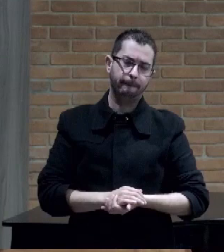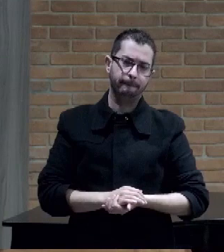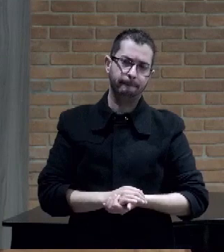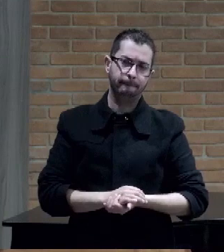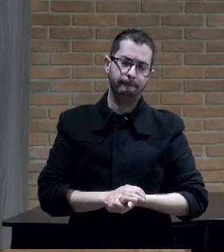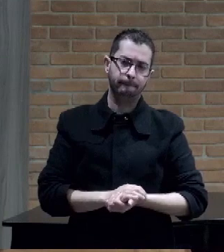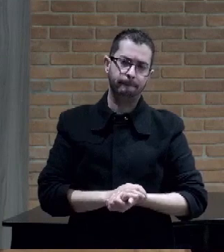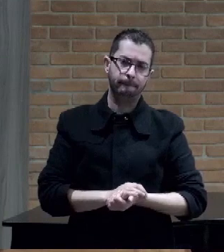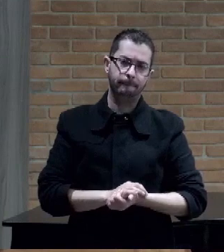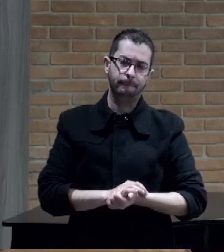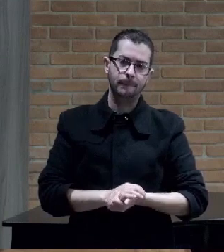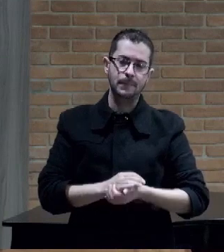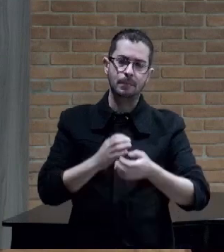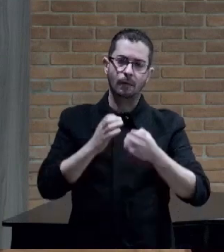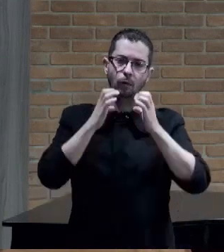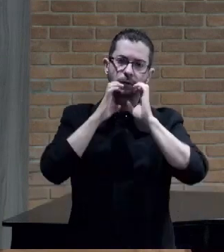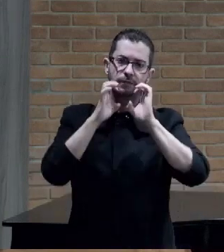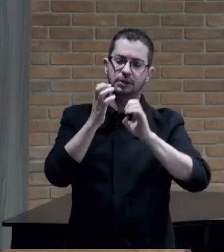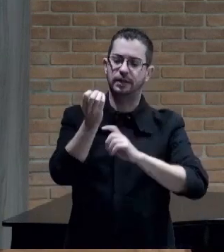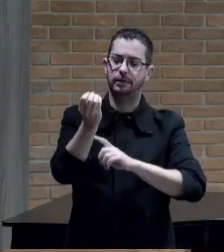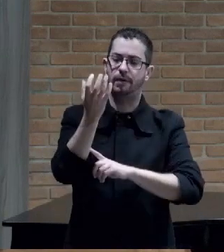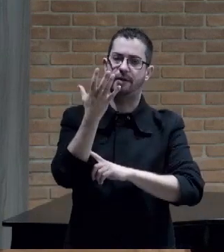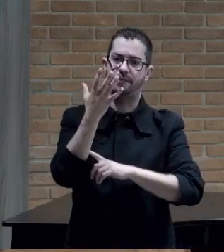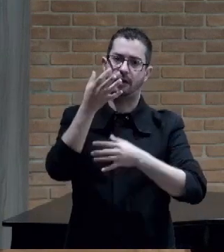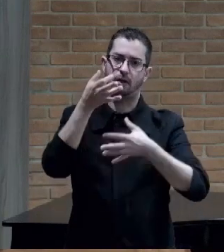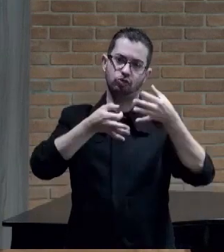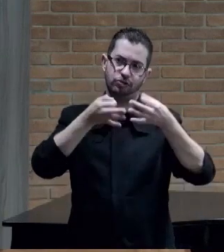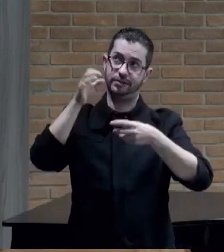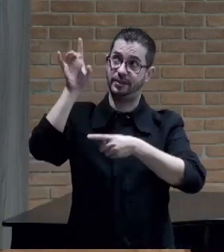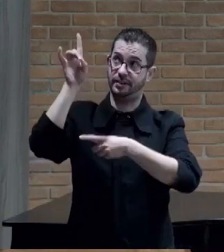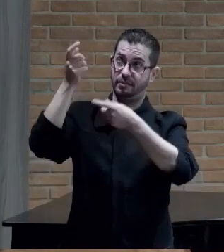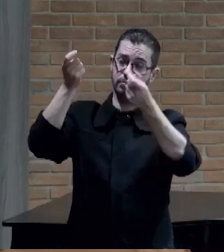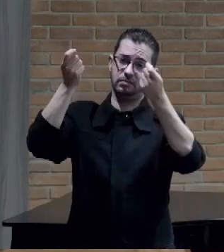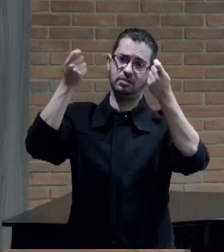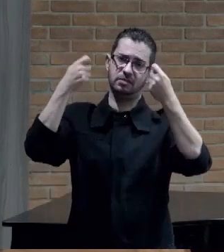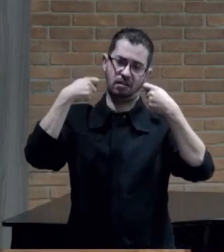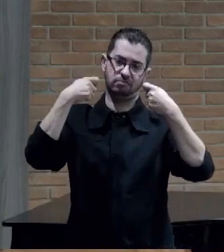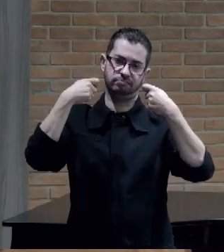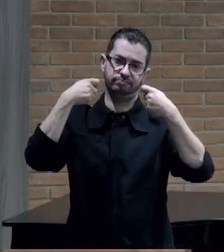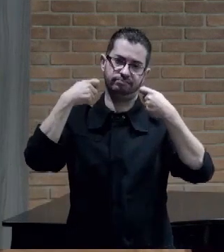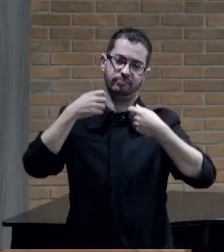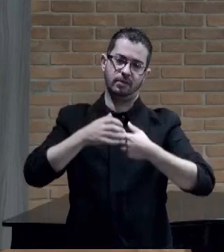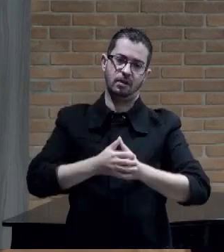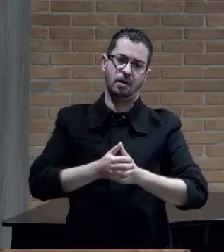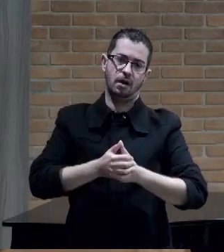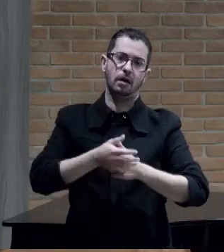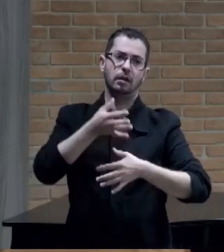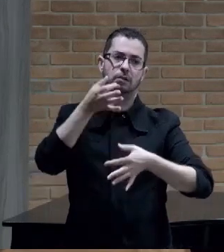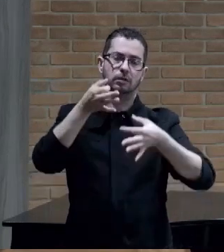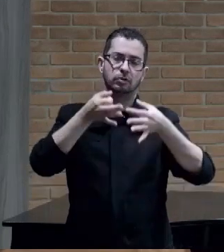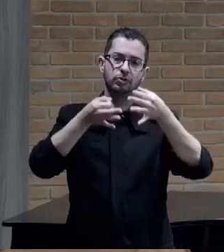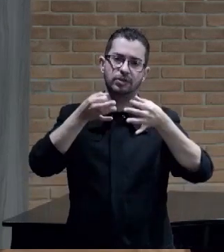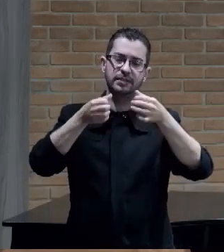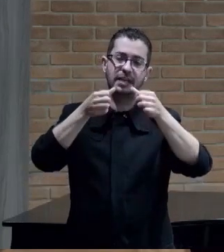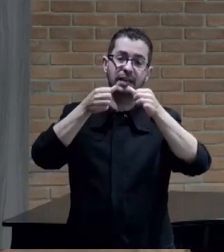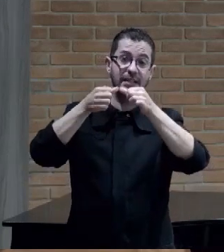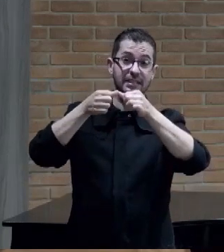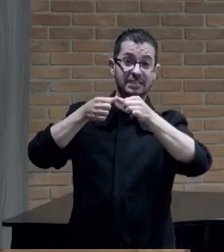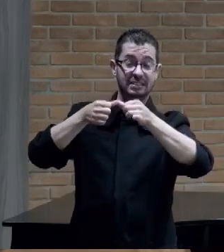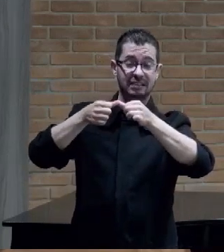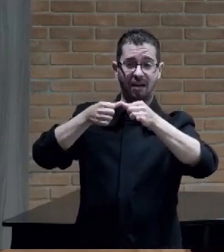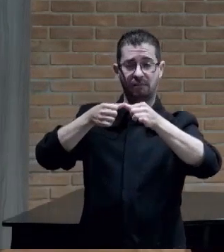O Evangelho revela uma justiça que Deus dá e que Ele aprova. Essa justiça está fora da